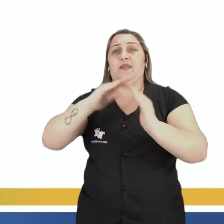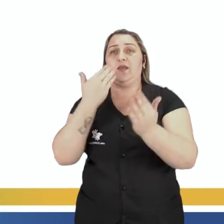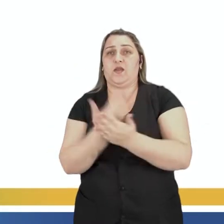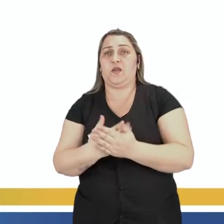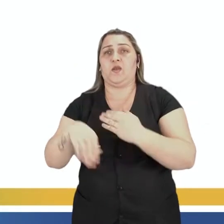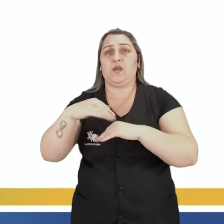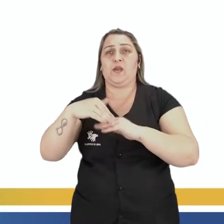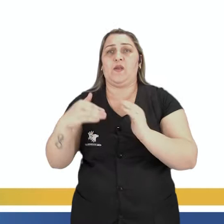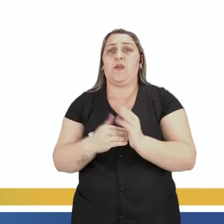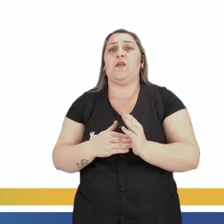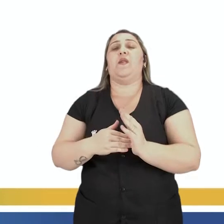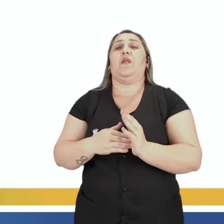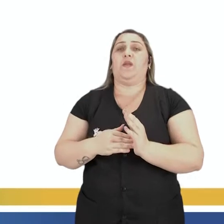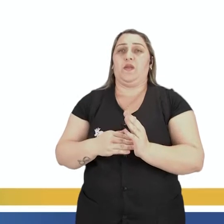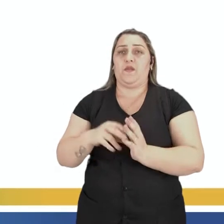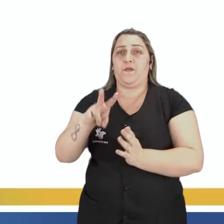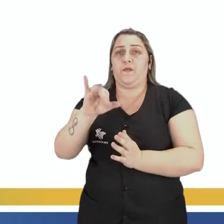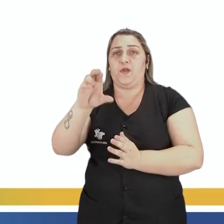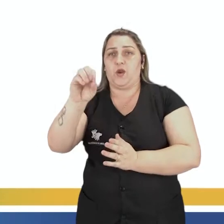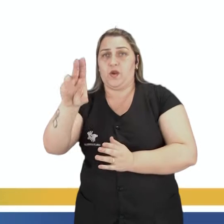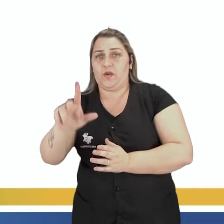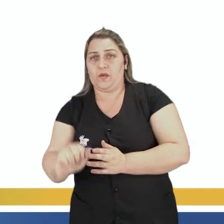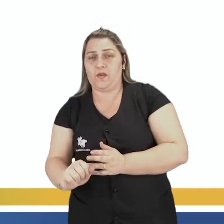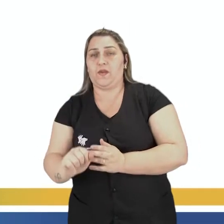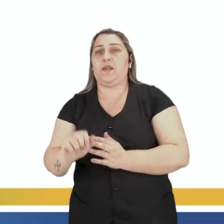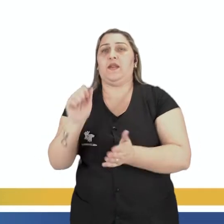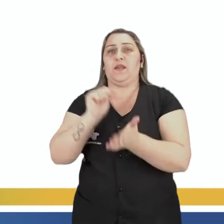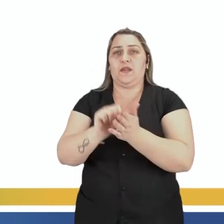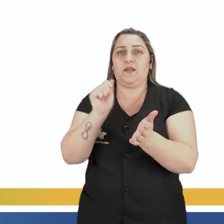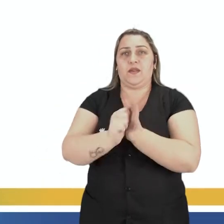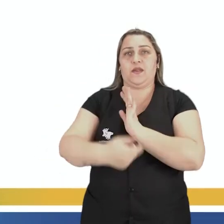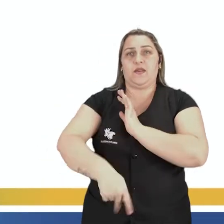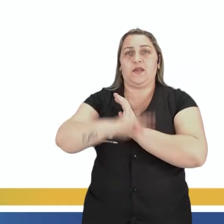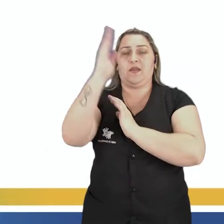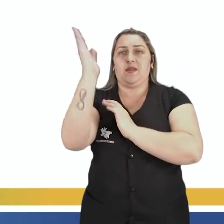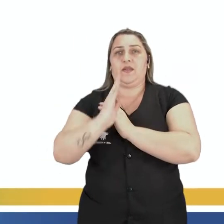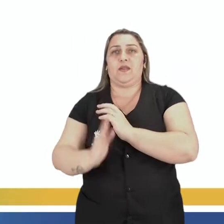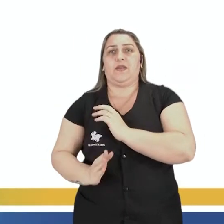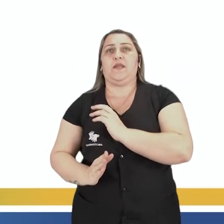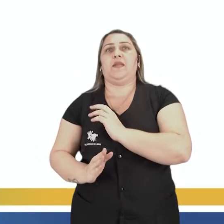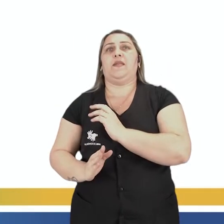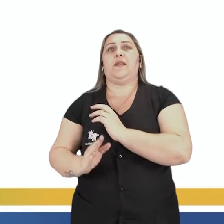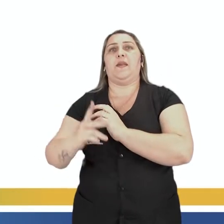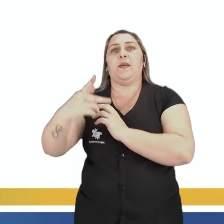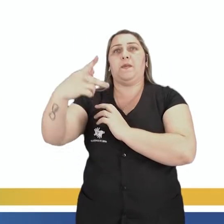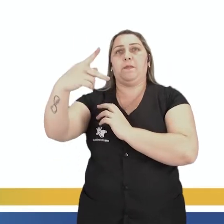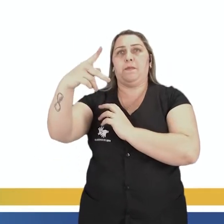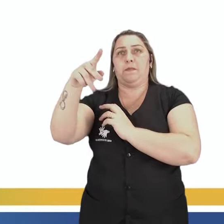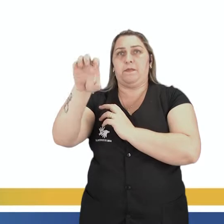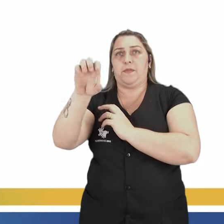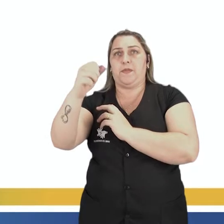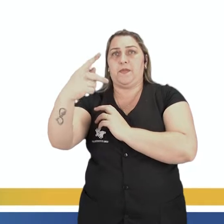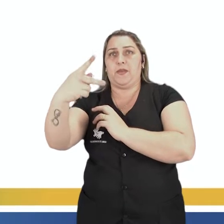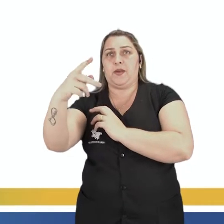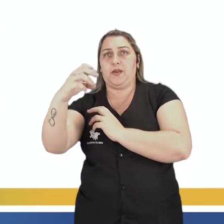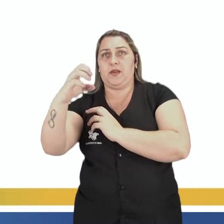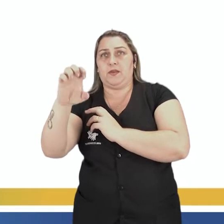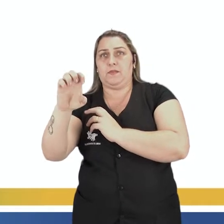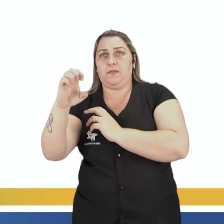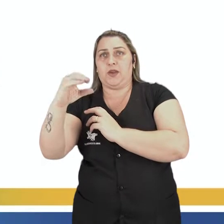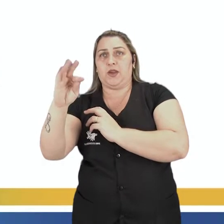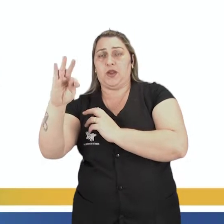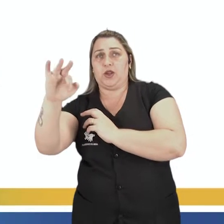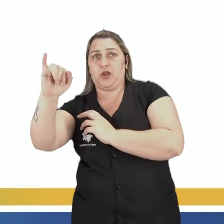Toda a obra de Viola Spolin está editada no Brasil pela editora Perspectiva, com tradução de